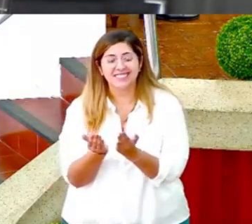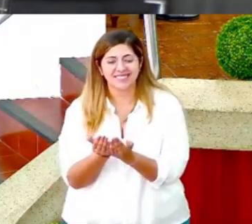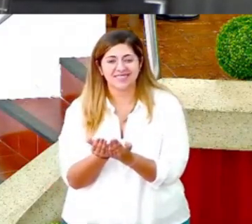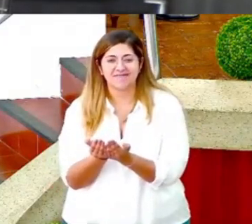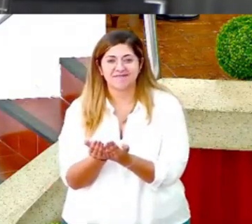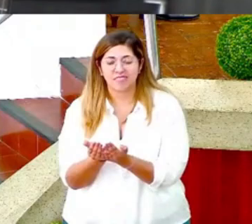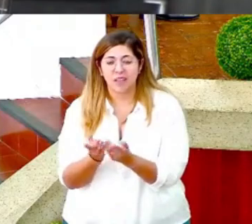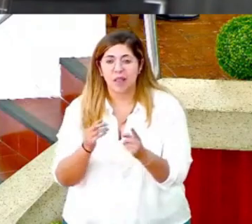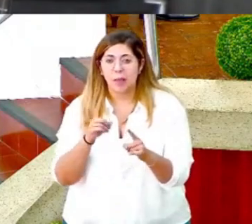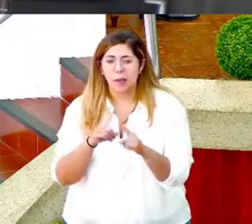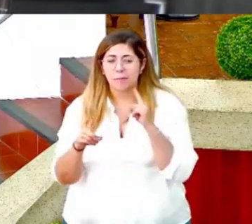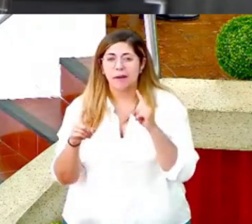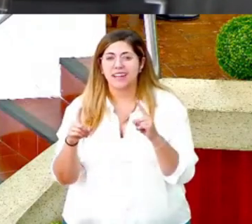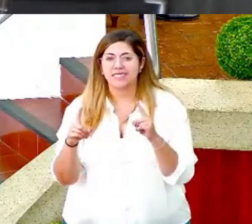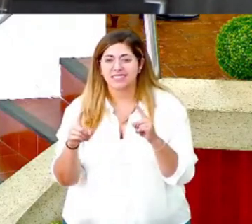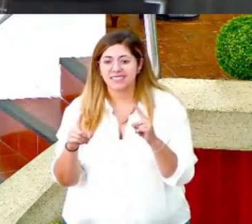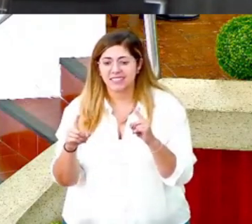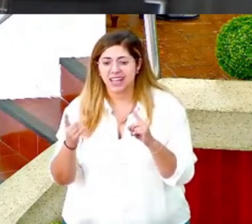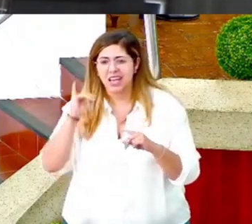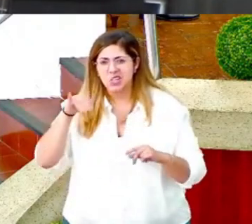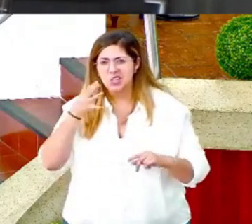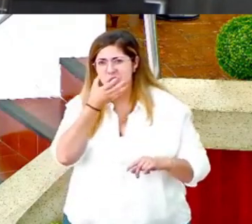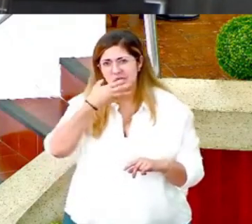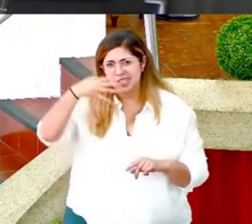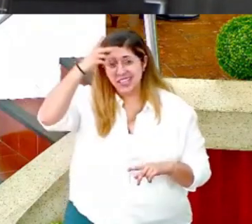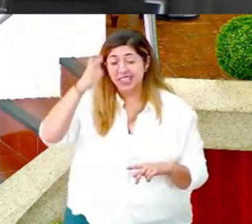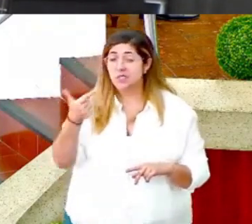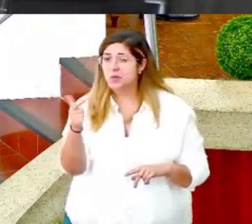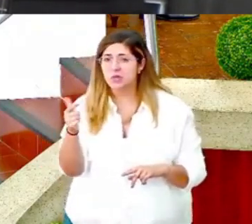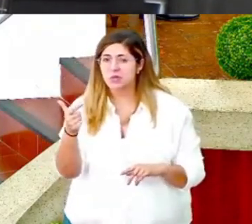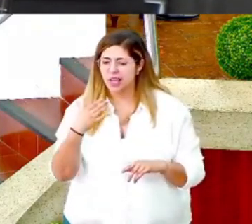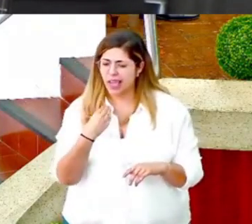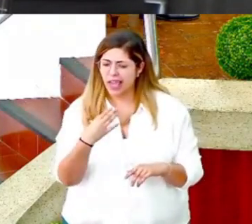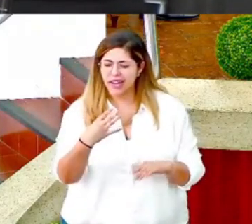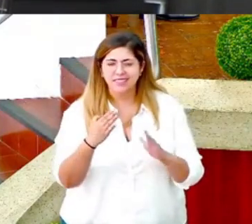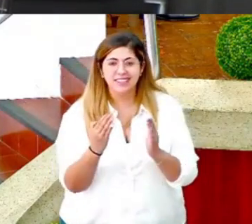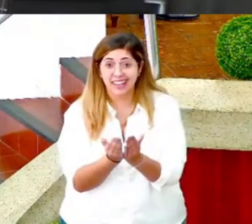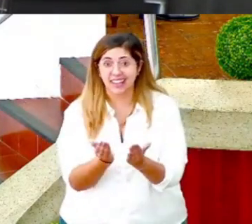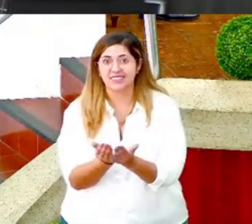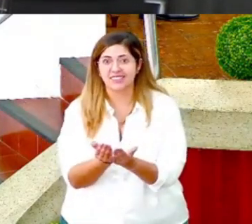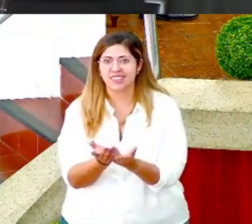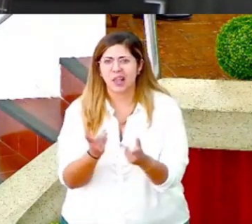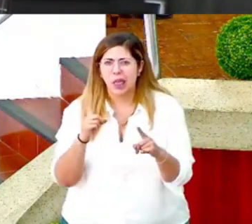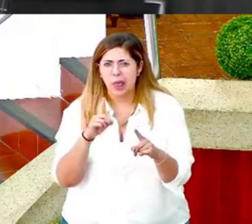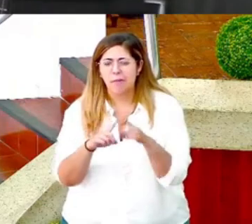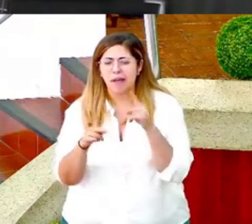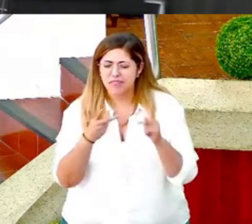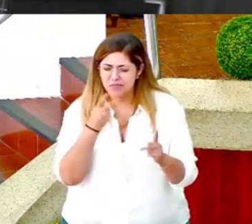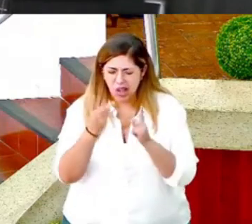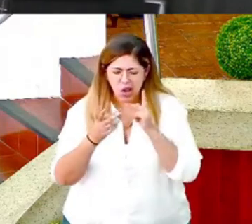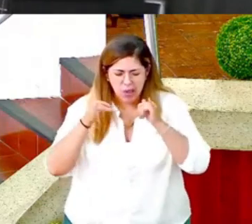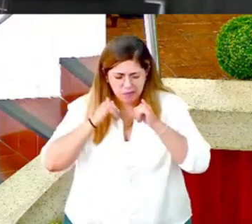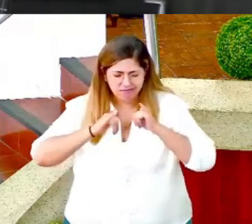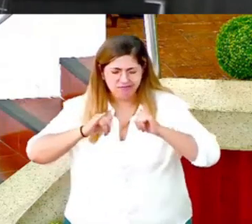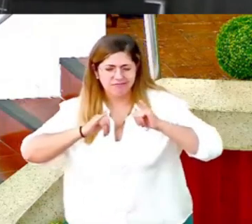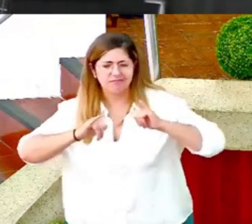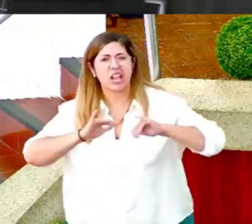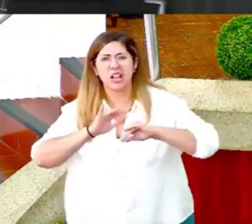deu o privilégio de habitarmos nessa terra. Vamos adorá-lo, ele é o único Deus. Manassés não fez isso.